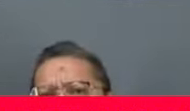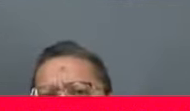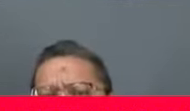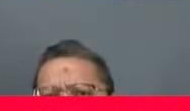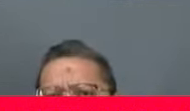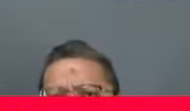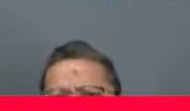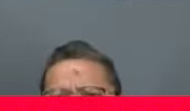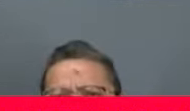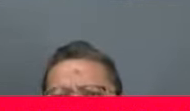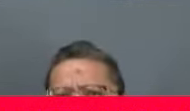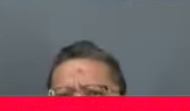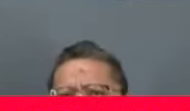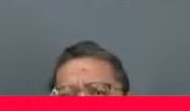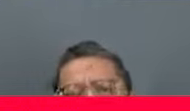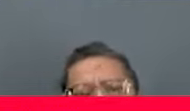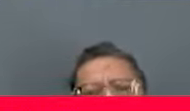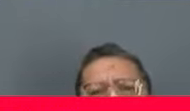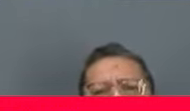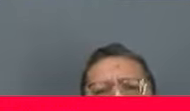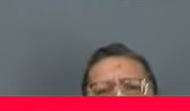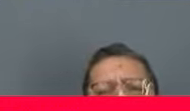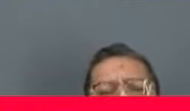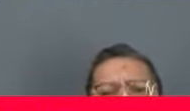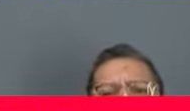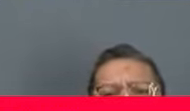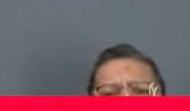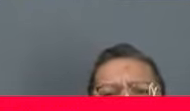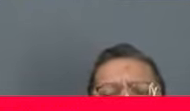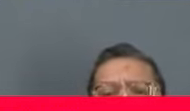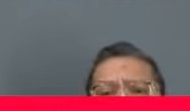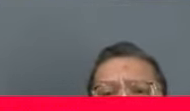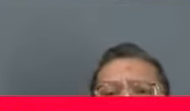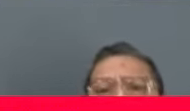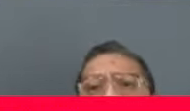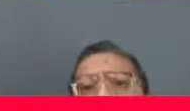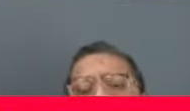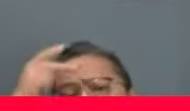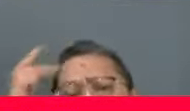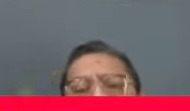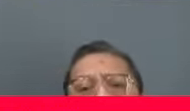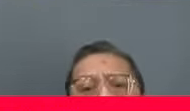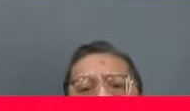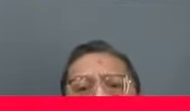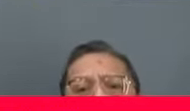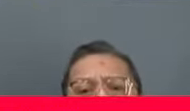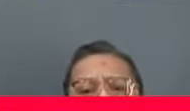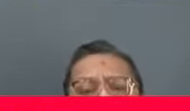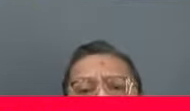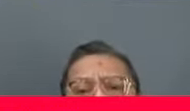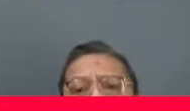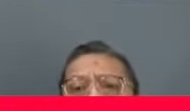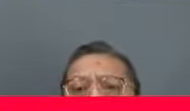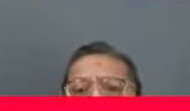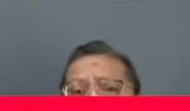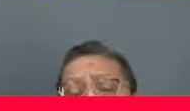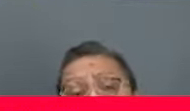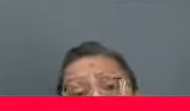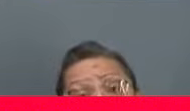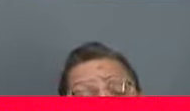dando penas para quem quebrou uma vidraça aqui do congresso nacional algo que a Extrema esquerda cansou de fazer inúmeras vezes nunca